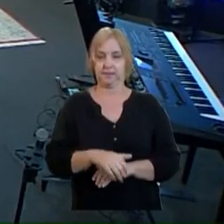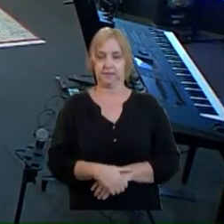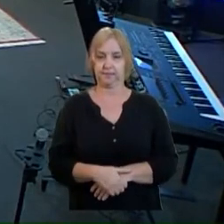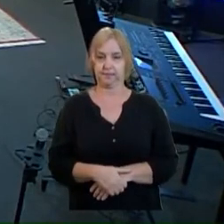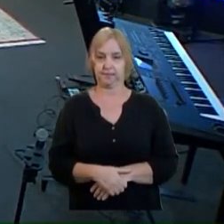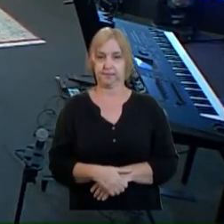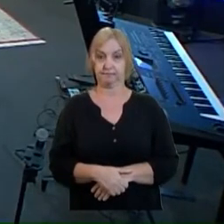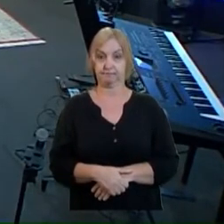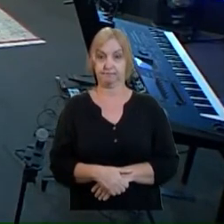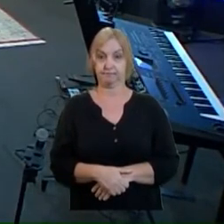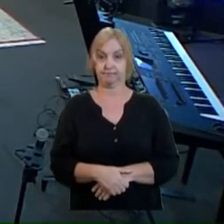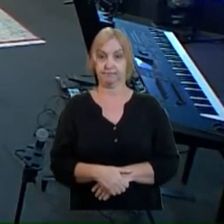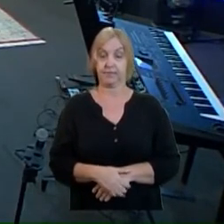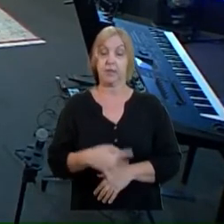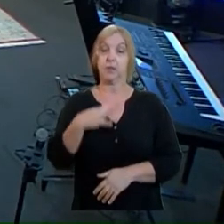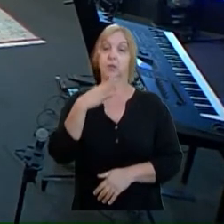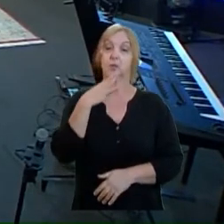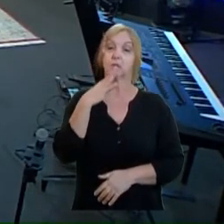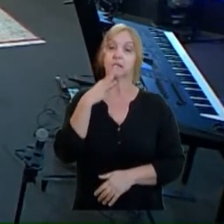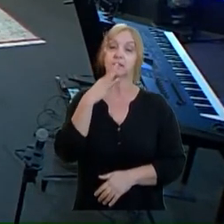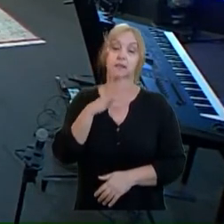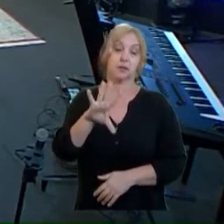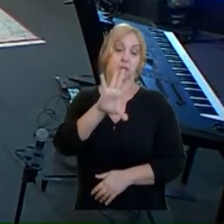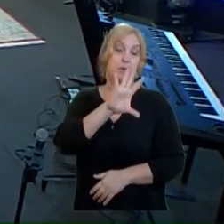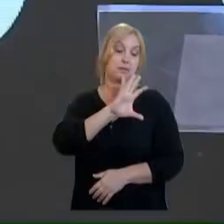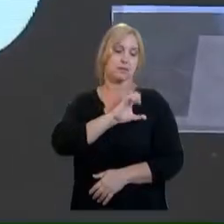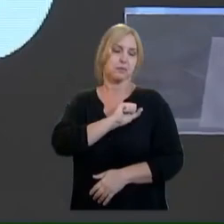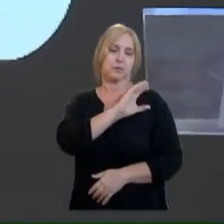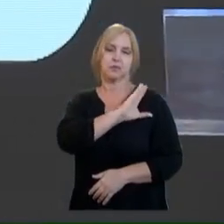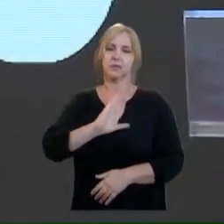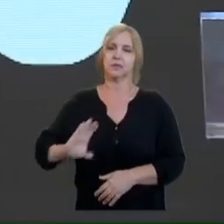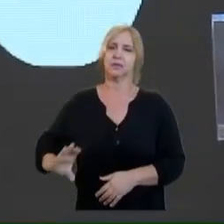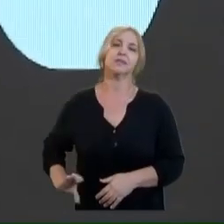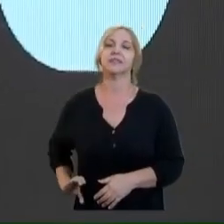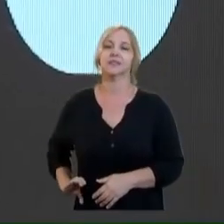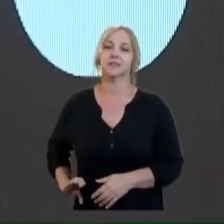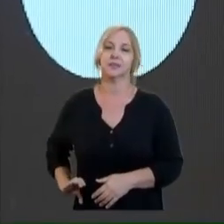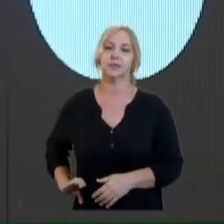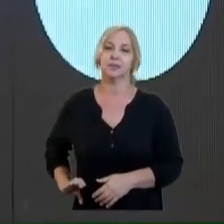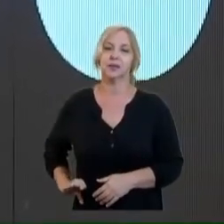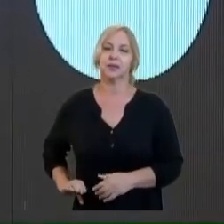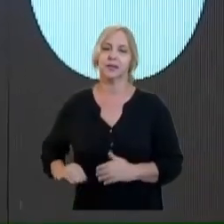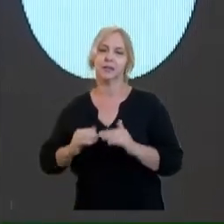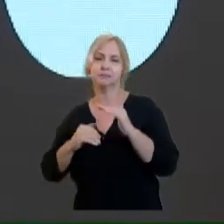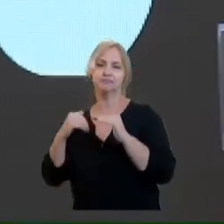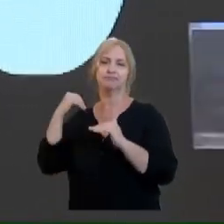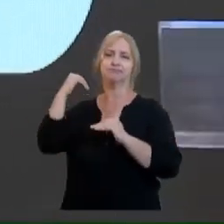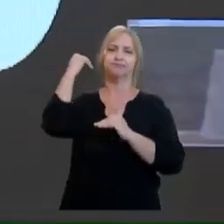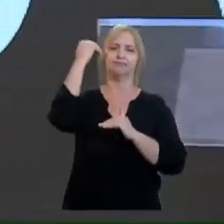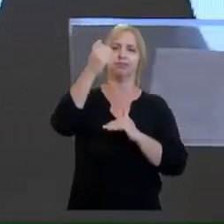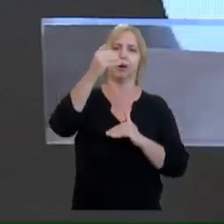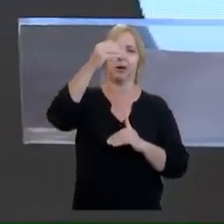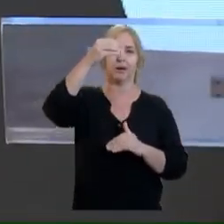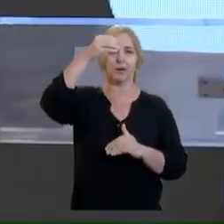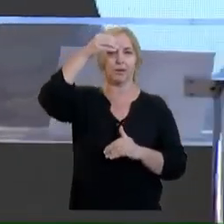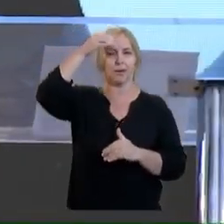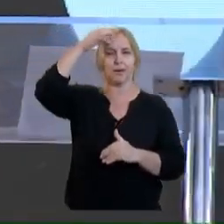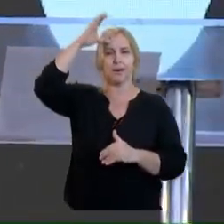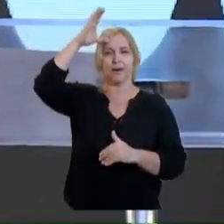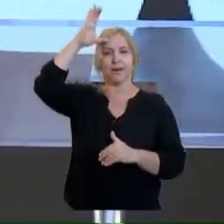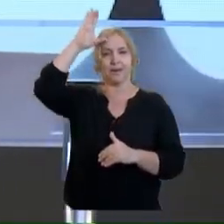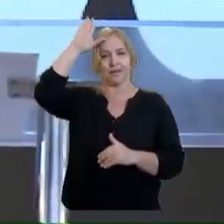19. Conhecer o amor de Cristo, que excede todo entendimento, para que